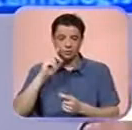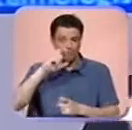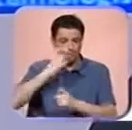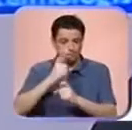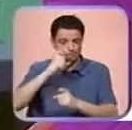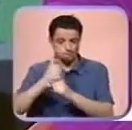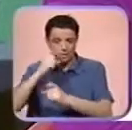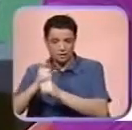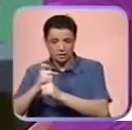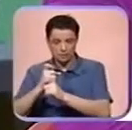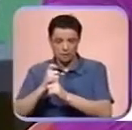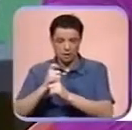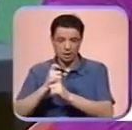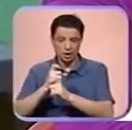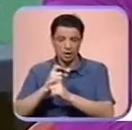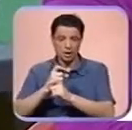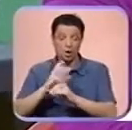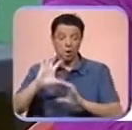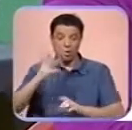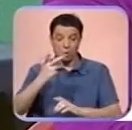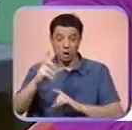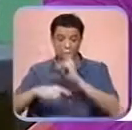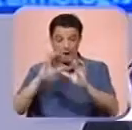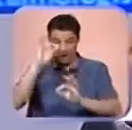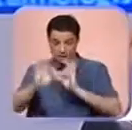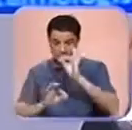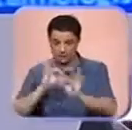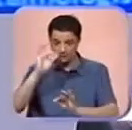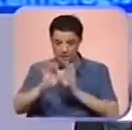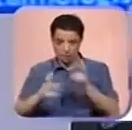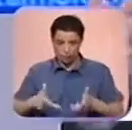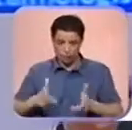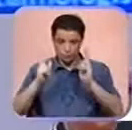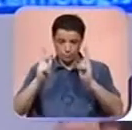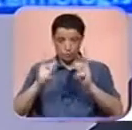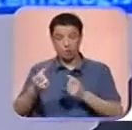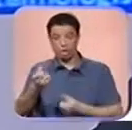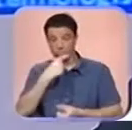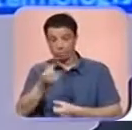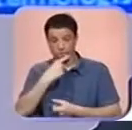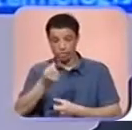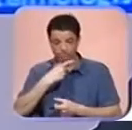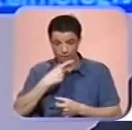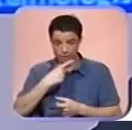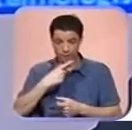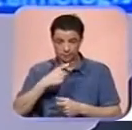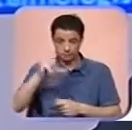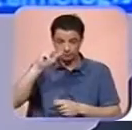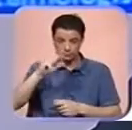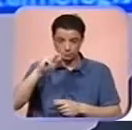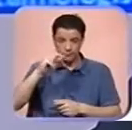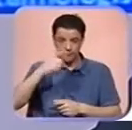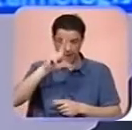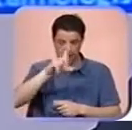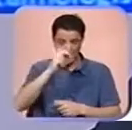mais apertada do que até então. Quando são necessários tratamentos, os tratamentos disponíveis passam por remédios e, sobretudo, o laser. O